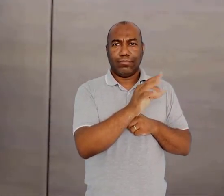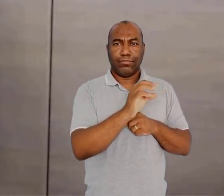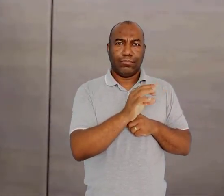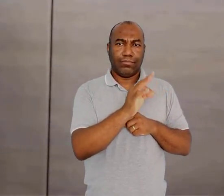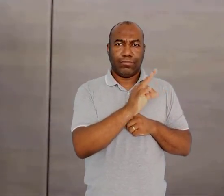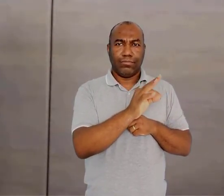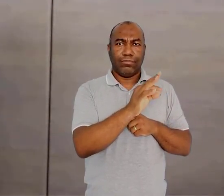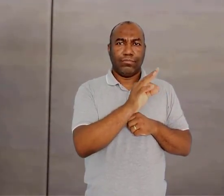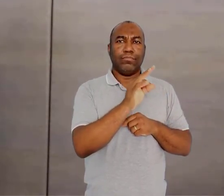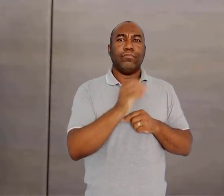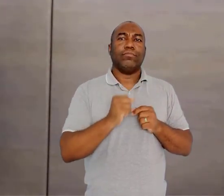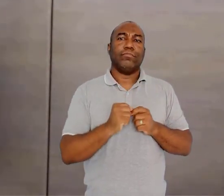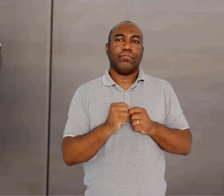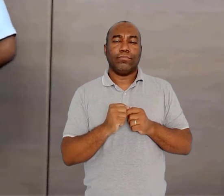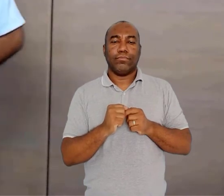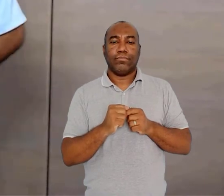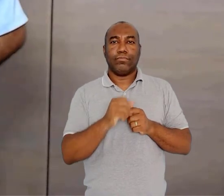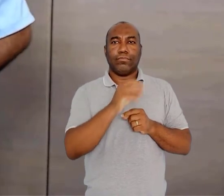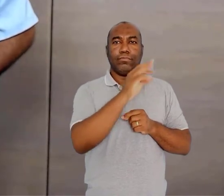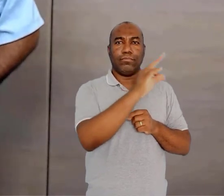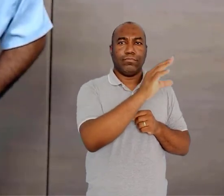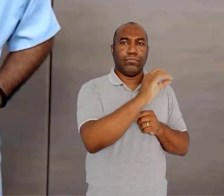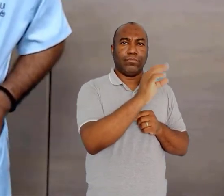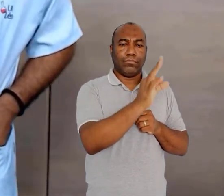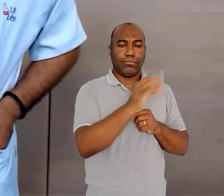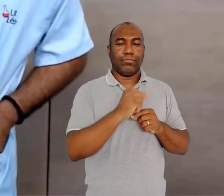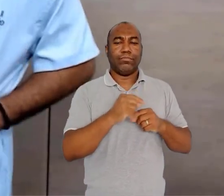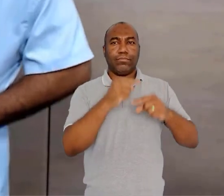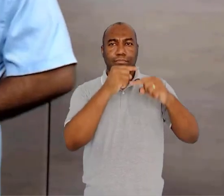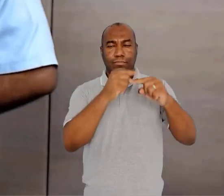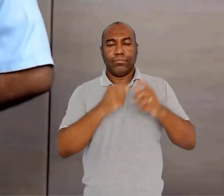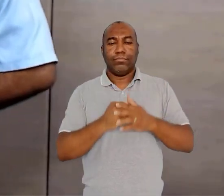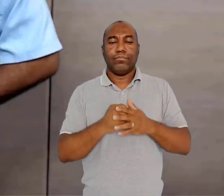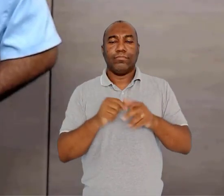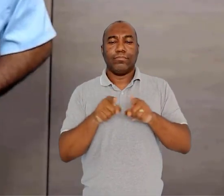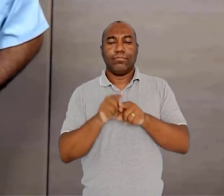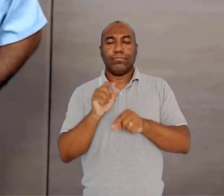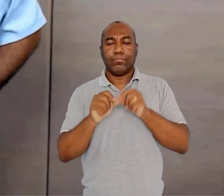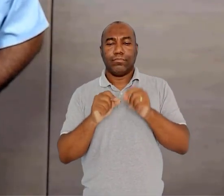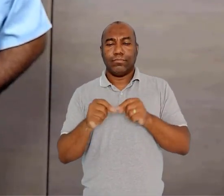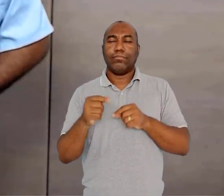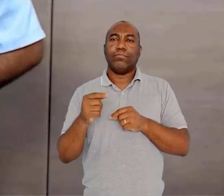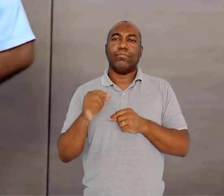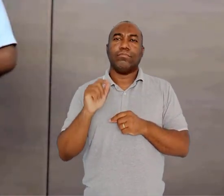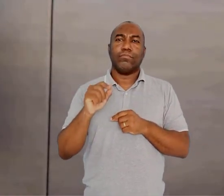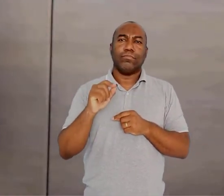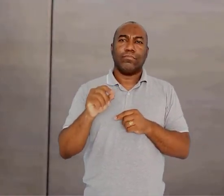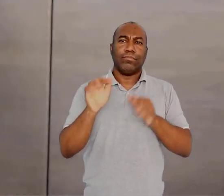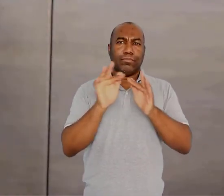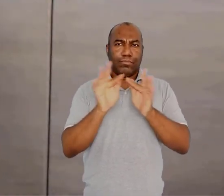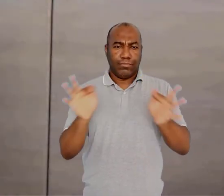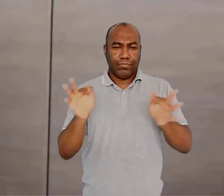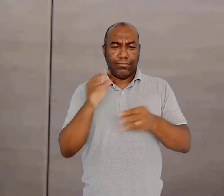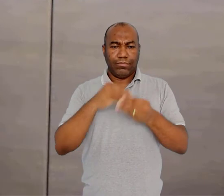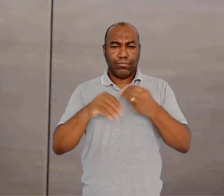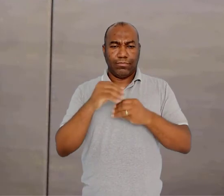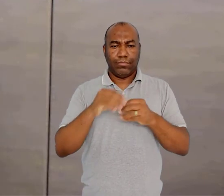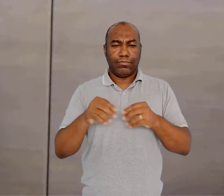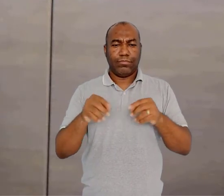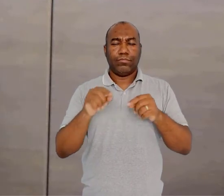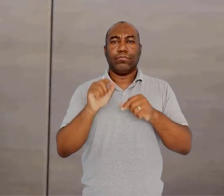ser o produto menos reagente. Só que produto não conta a prata, porque é simples, não conta o oxigênio, porque é simples. Então, eu